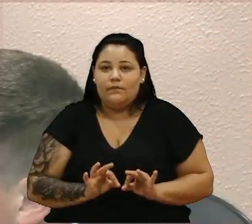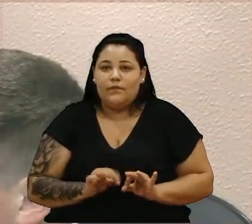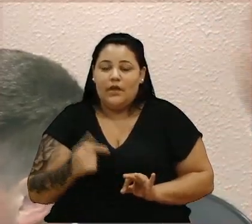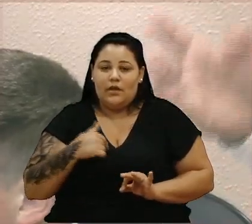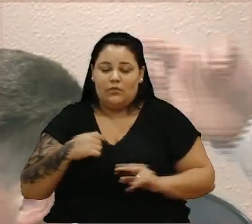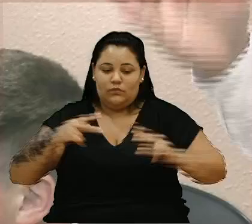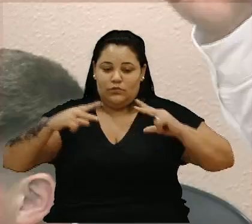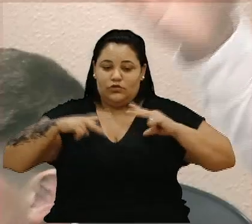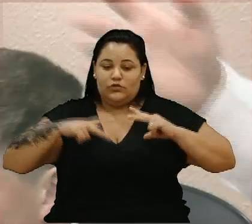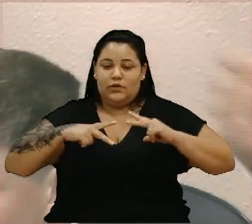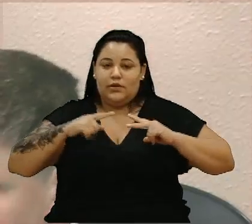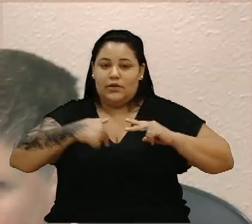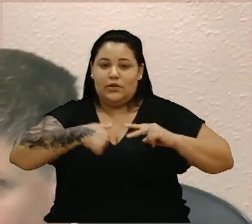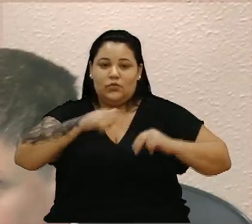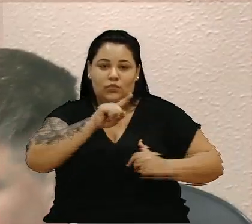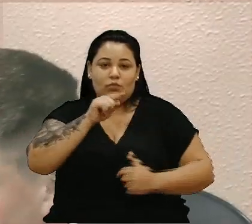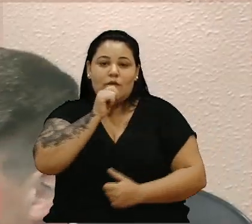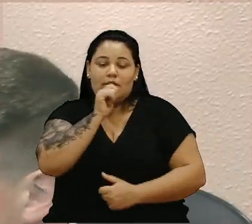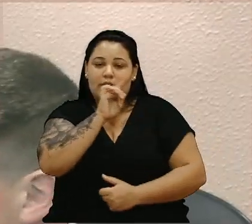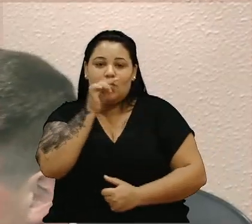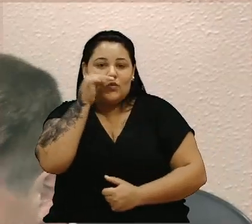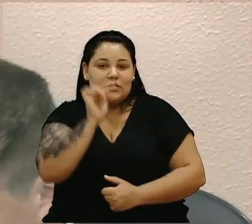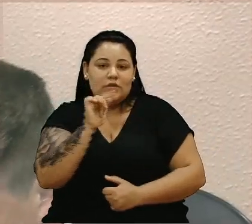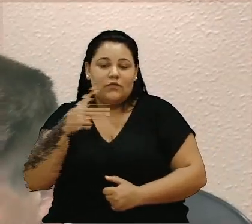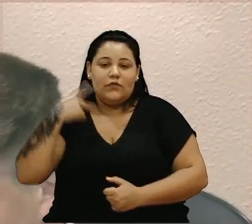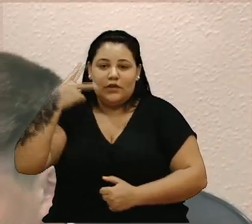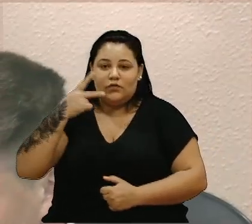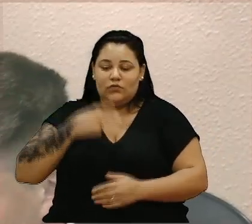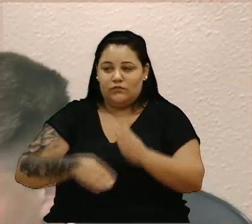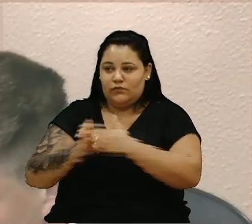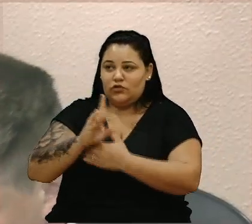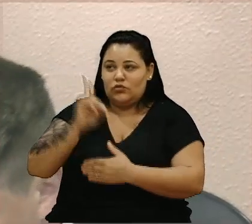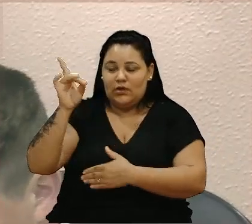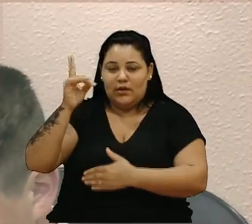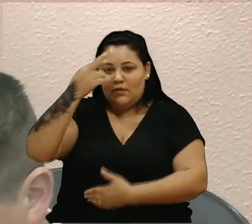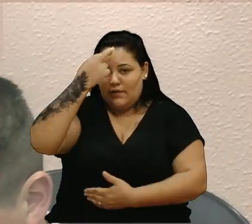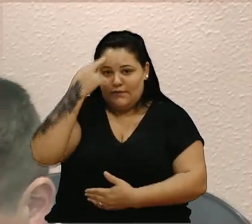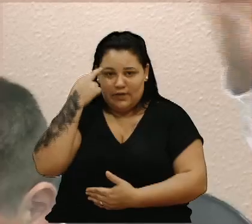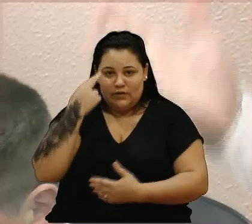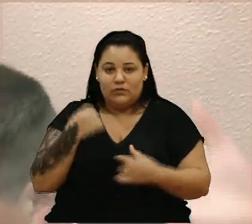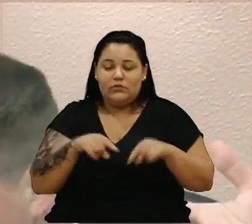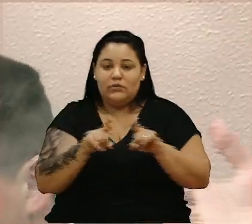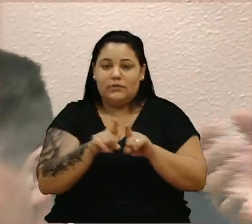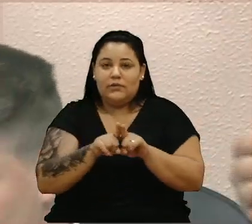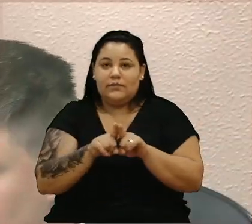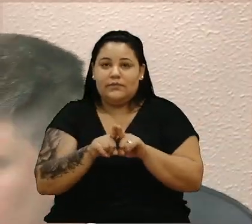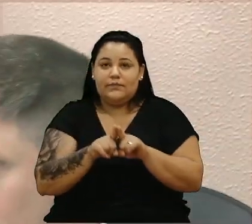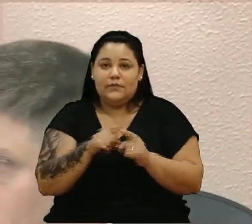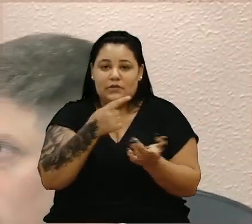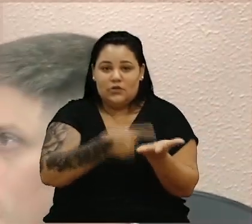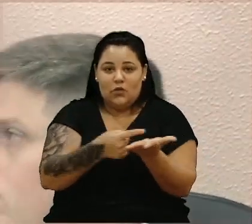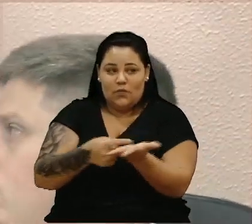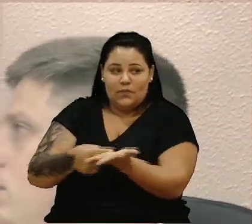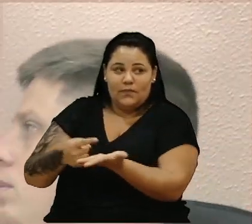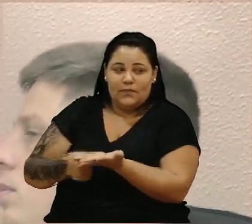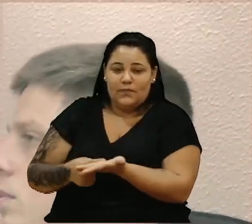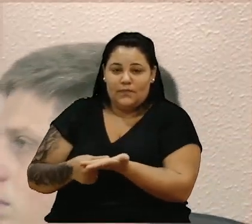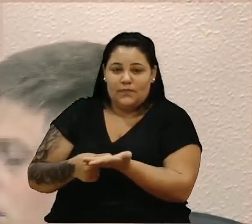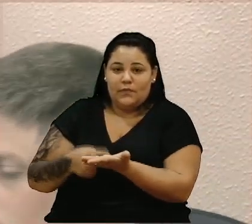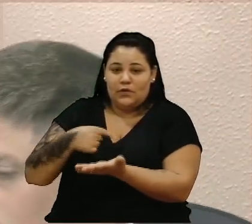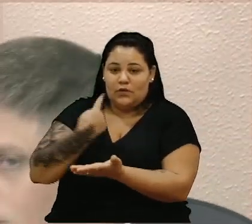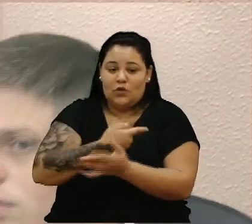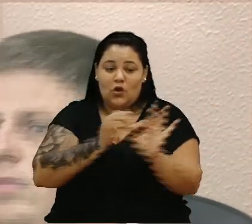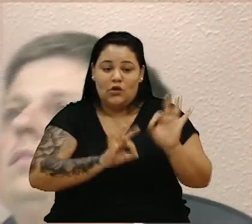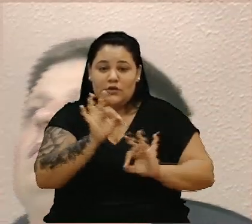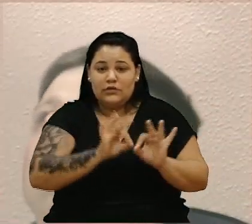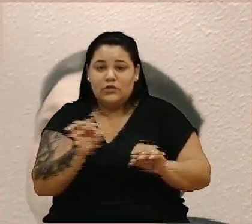acabei não podendo. O vereador está lá, o vereador Rafael Bueno está lá, dessas agendas que nós organizamos. E uma que eu quero